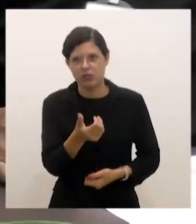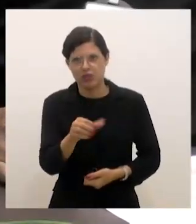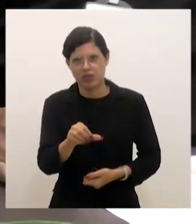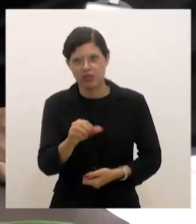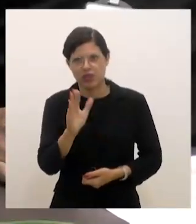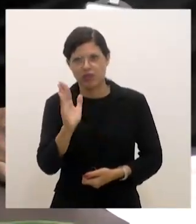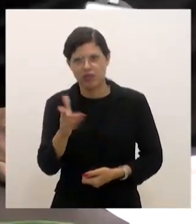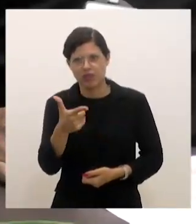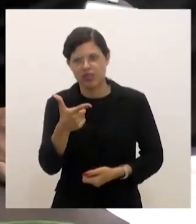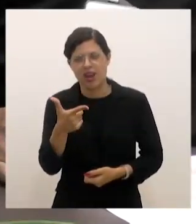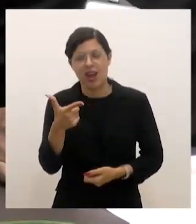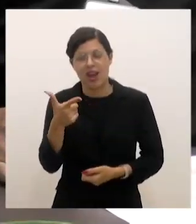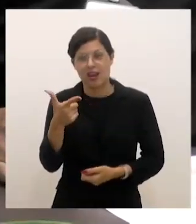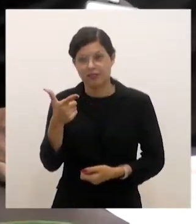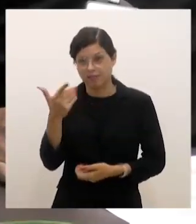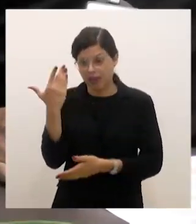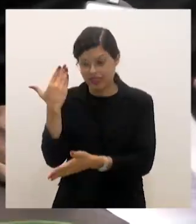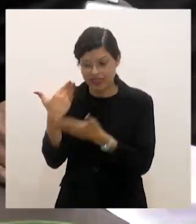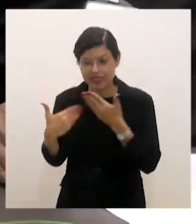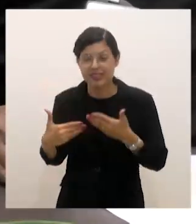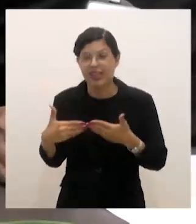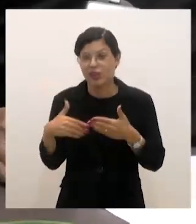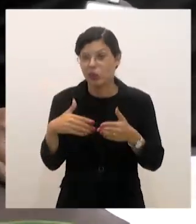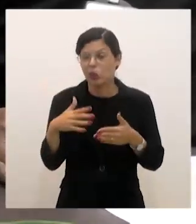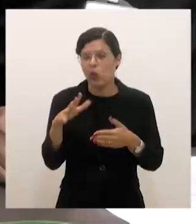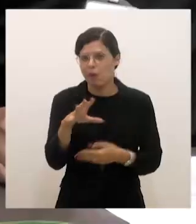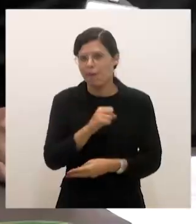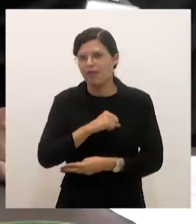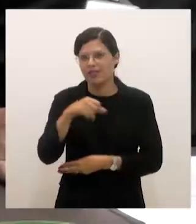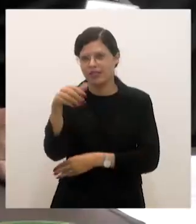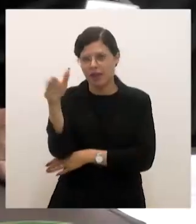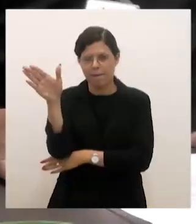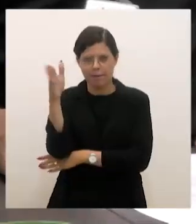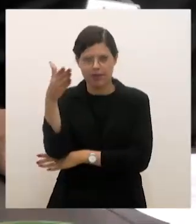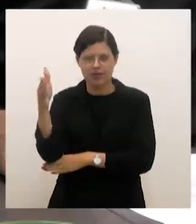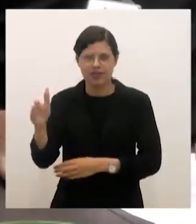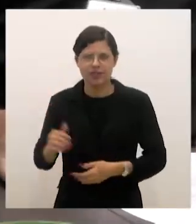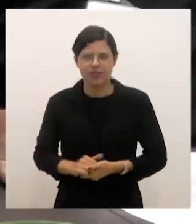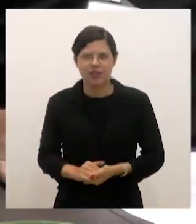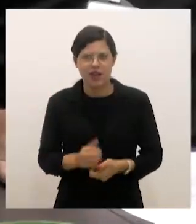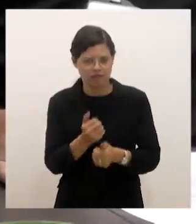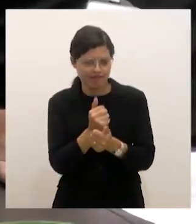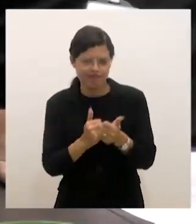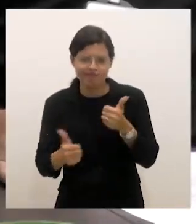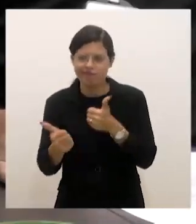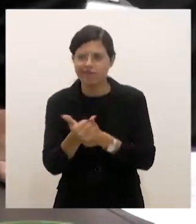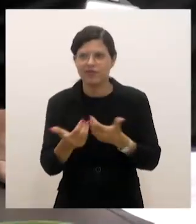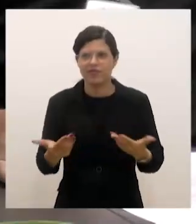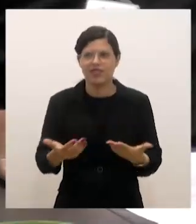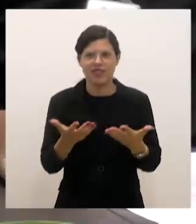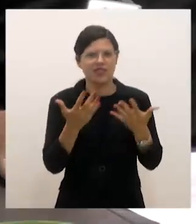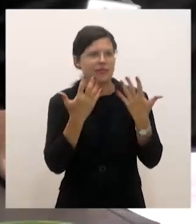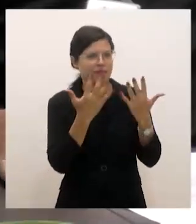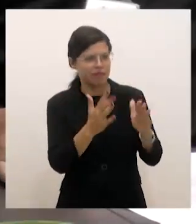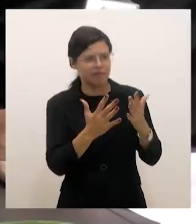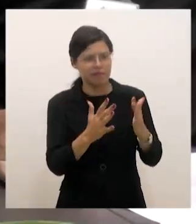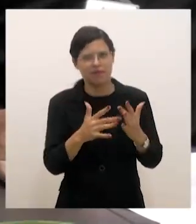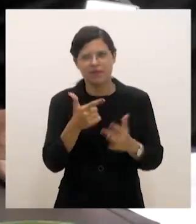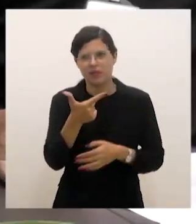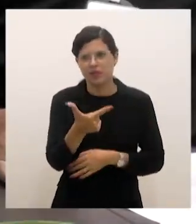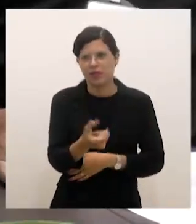prezava esta bandeira e não outra bandeira. Uma visão Queria de vanguarda. comemorar Vossa Excelência, que já em